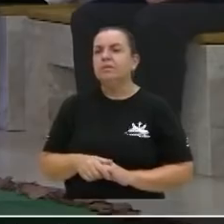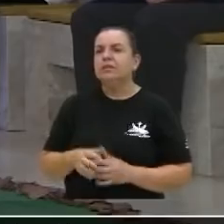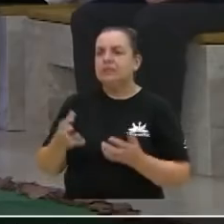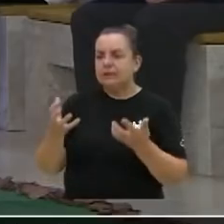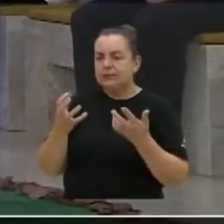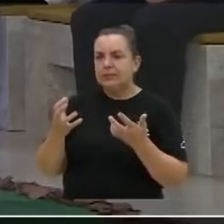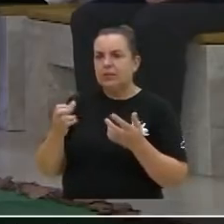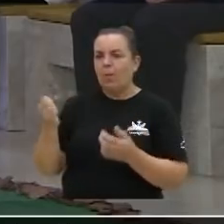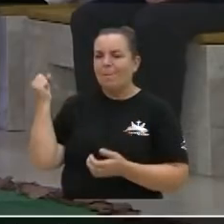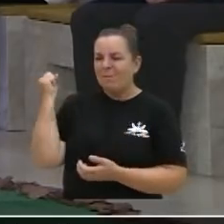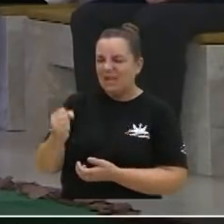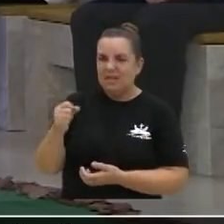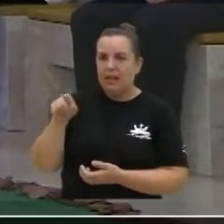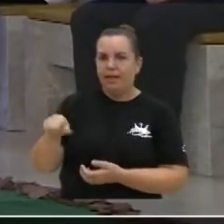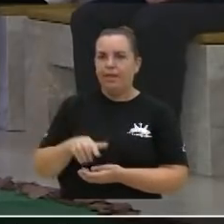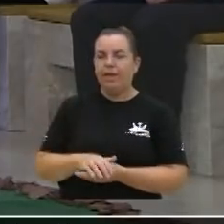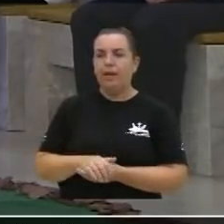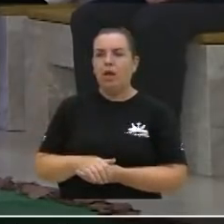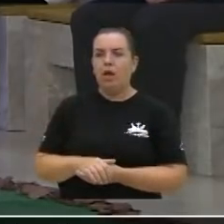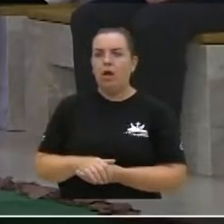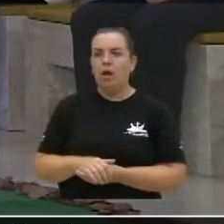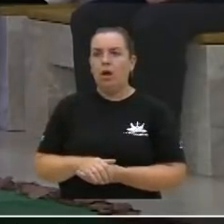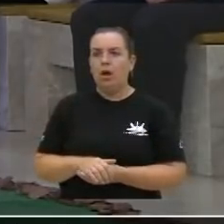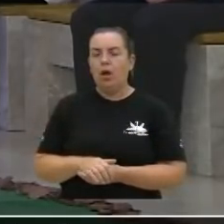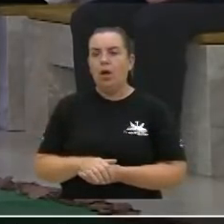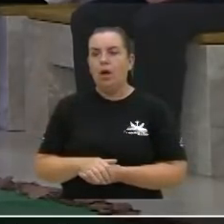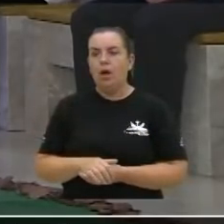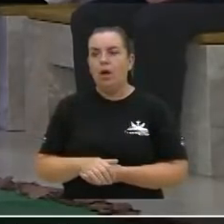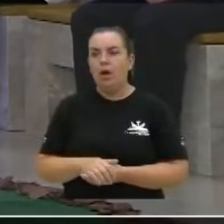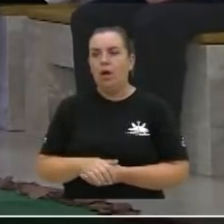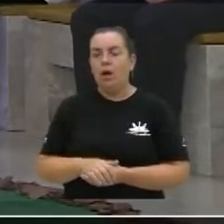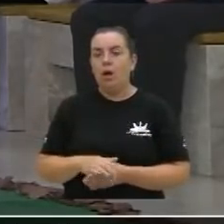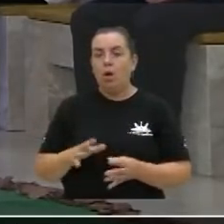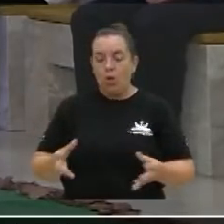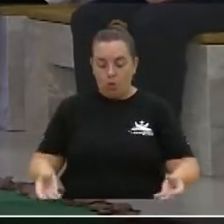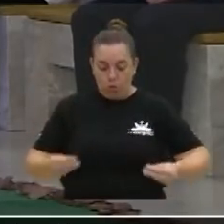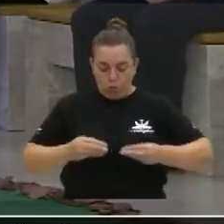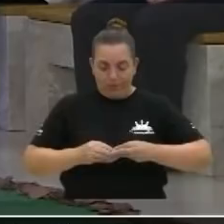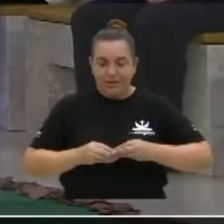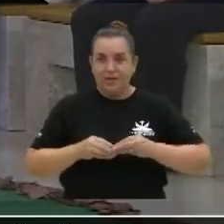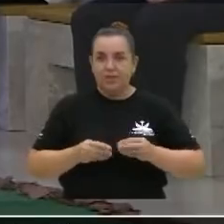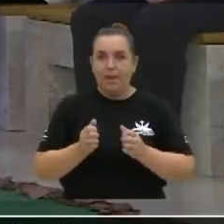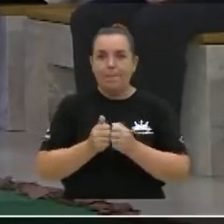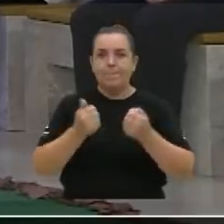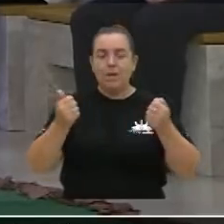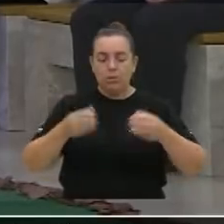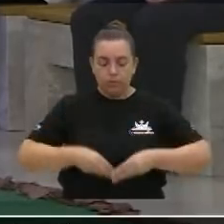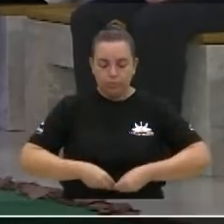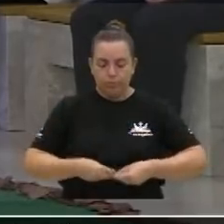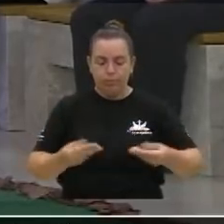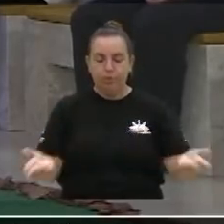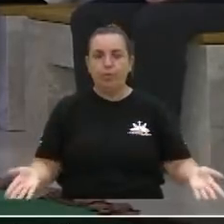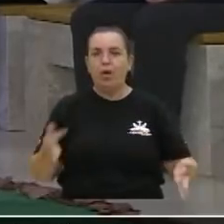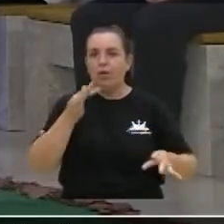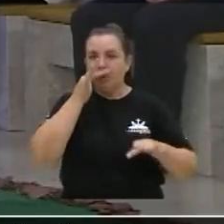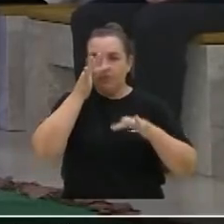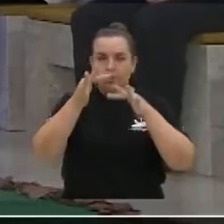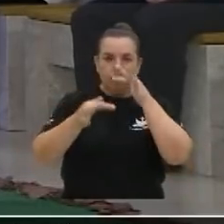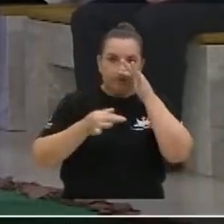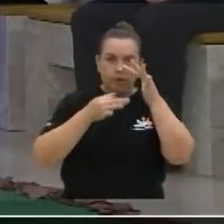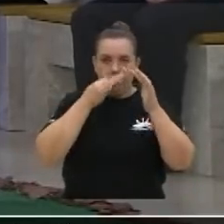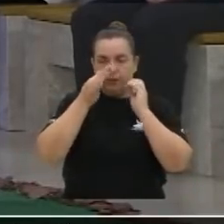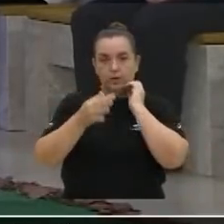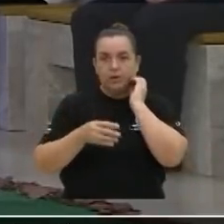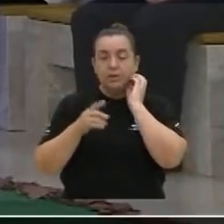dispostos a acabar com ela, do avental dela que estava cheio de pães, saíram flores. O corpo dela